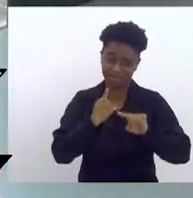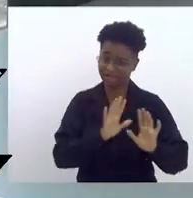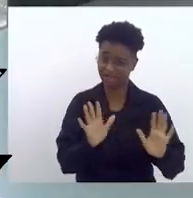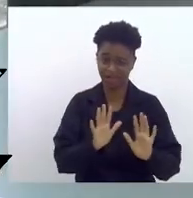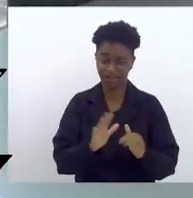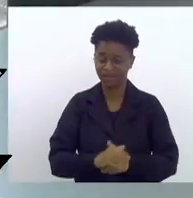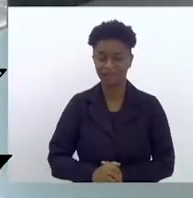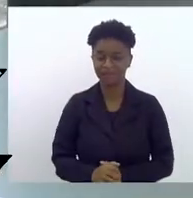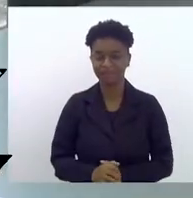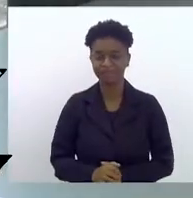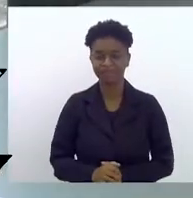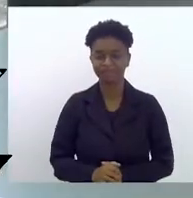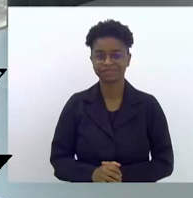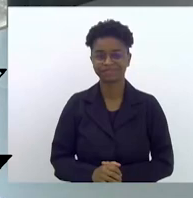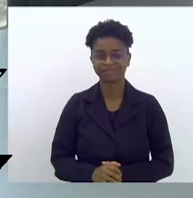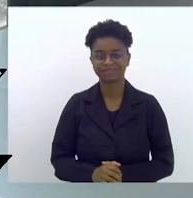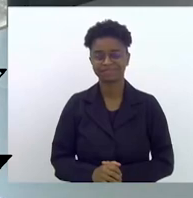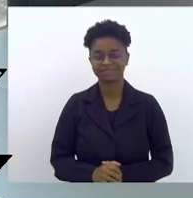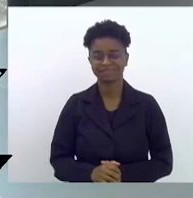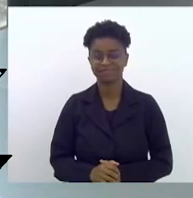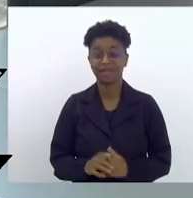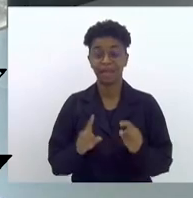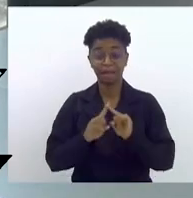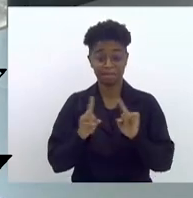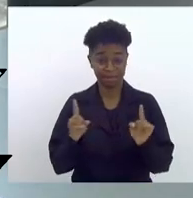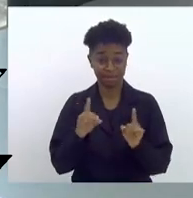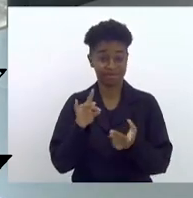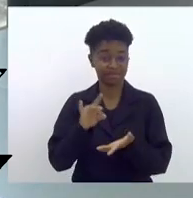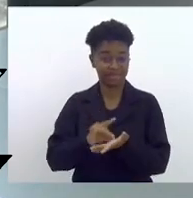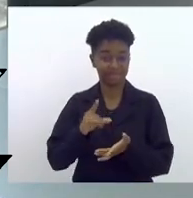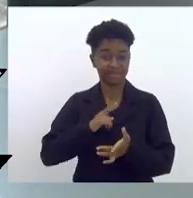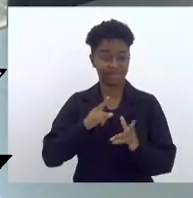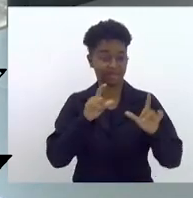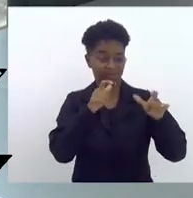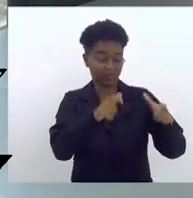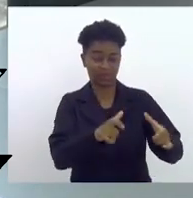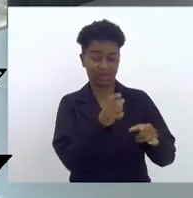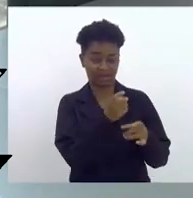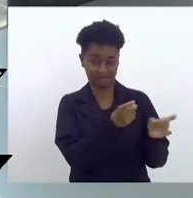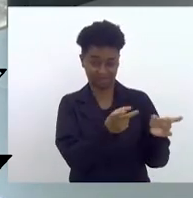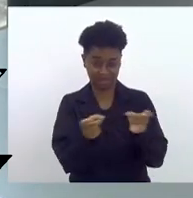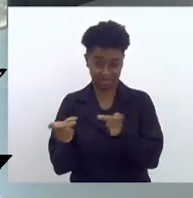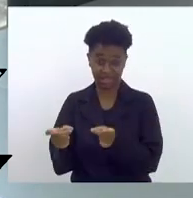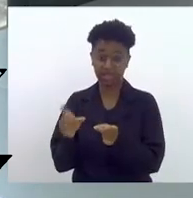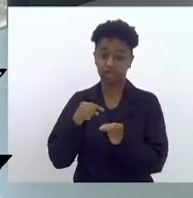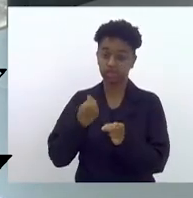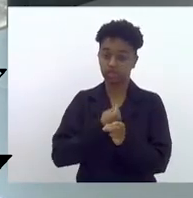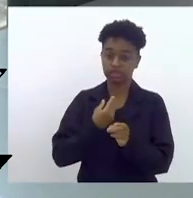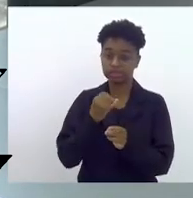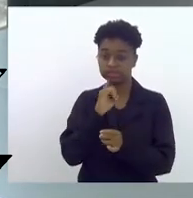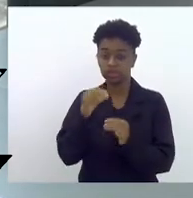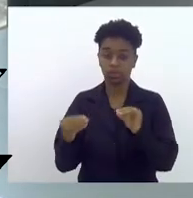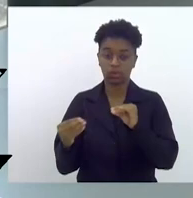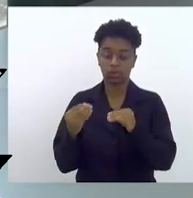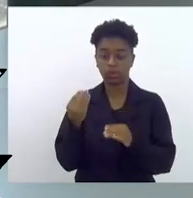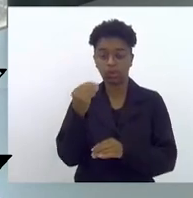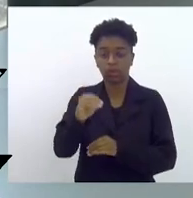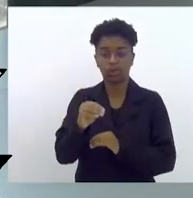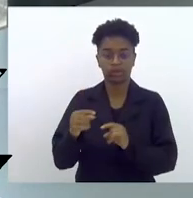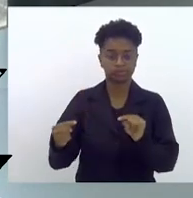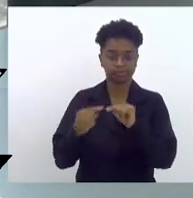mas o fato de ter o trailer Ali a gente levando a constitucionalidade por via